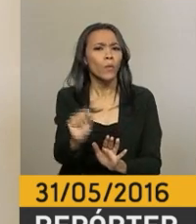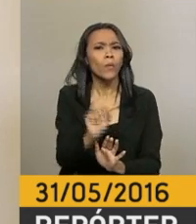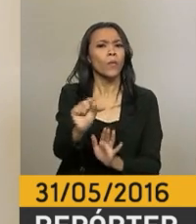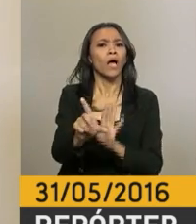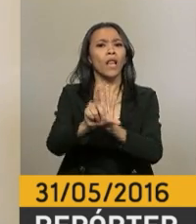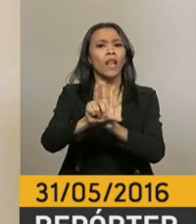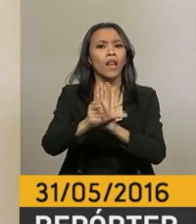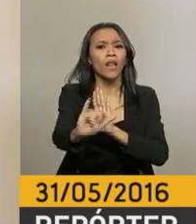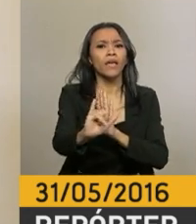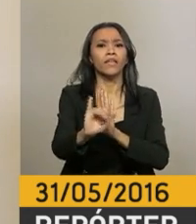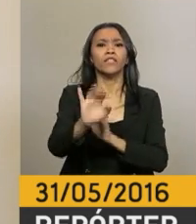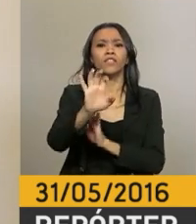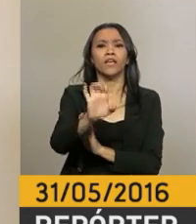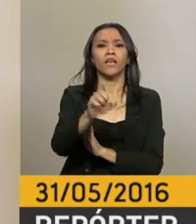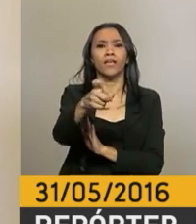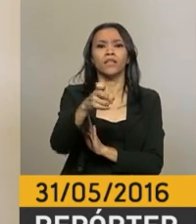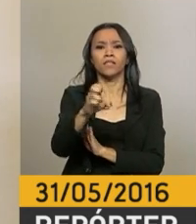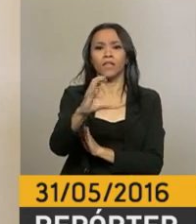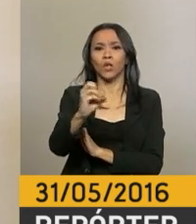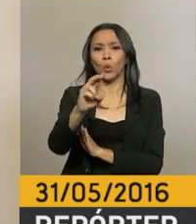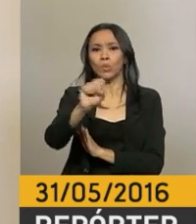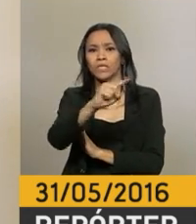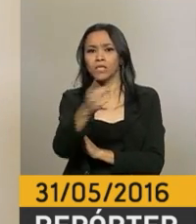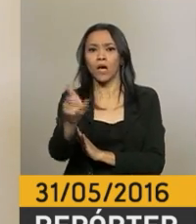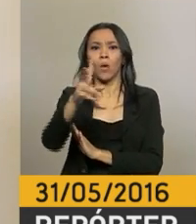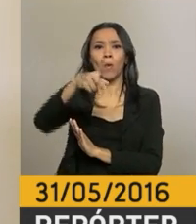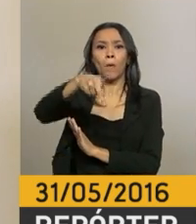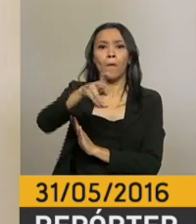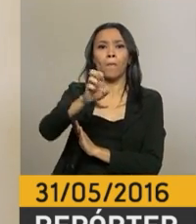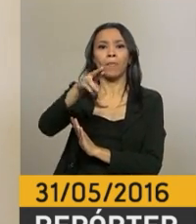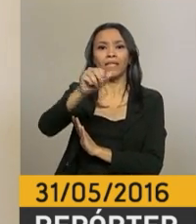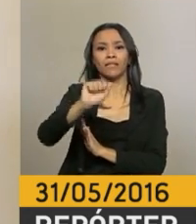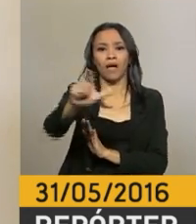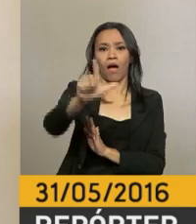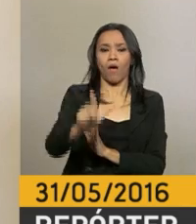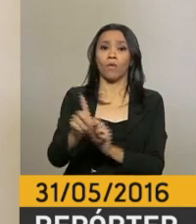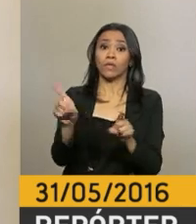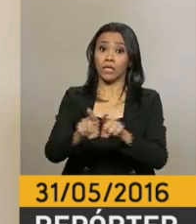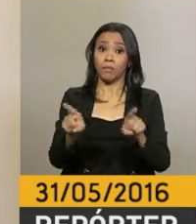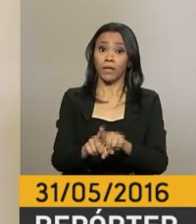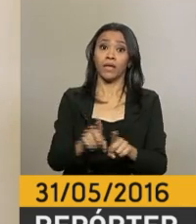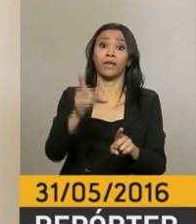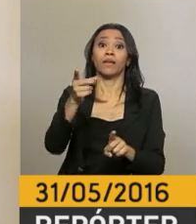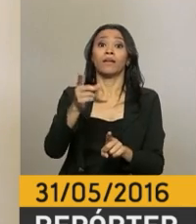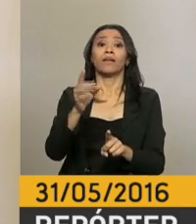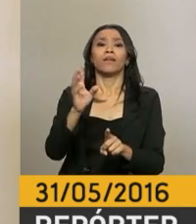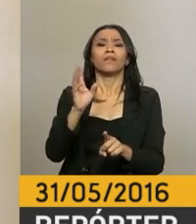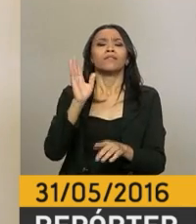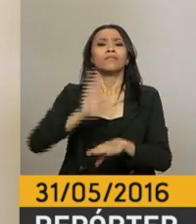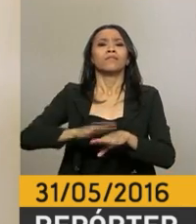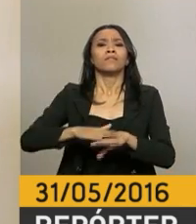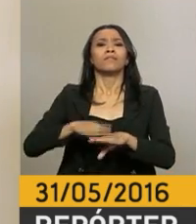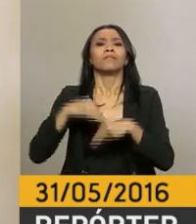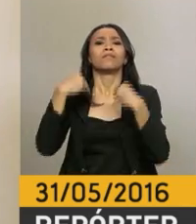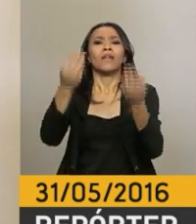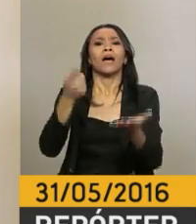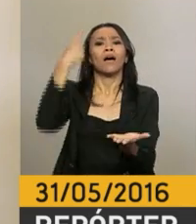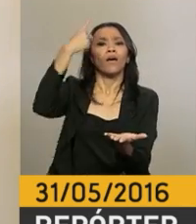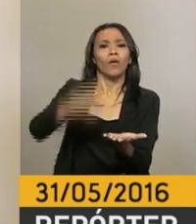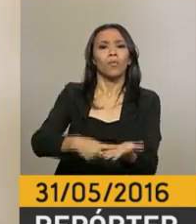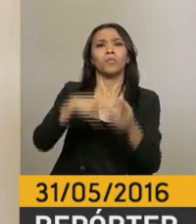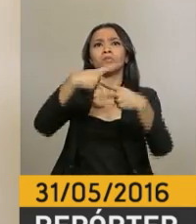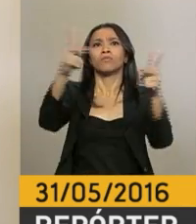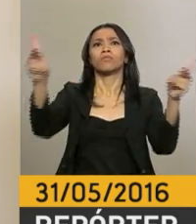lei de execuções penais, em relação à delegação para os estados, em relação a uma punição maior